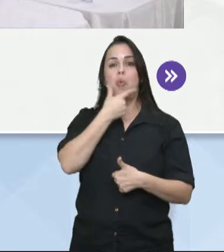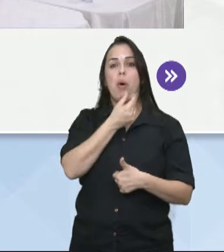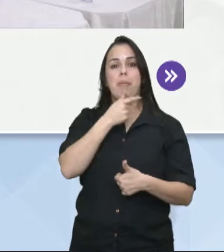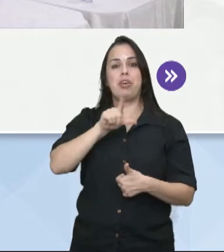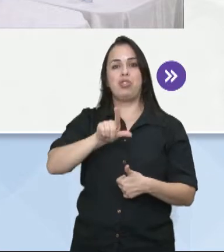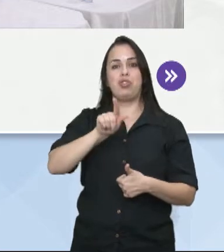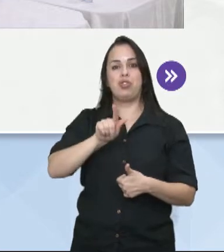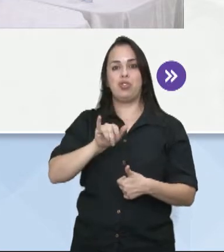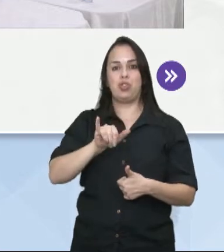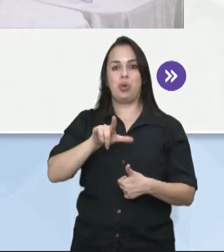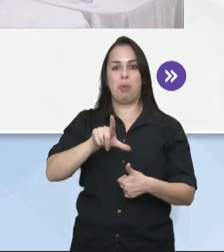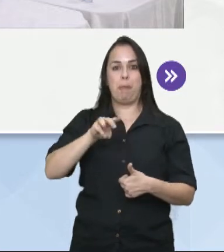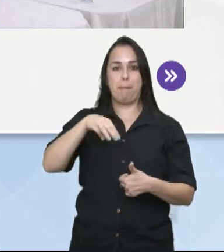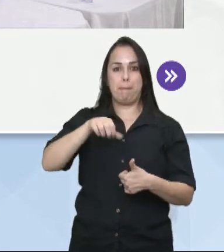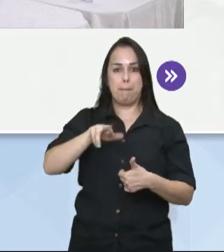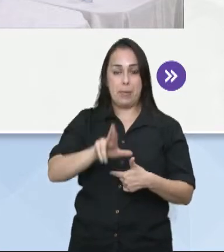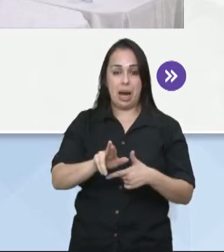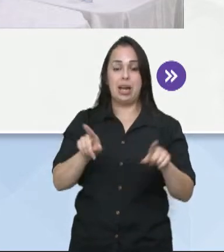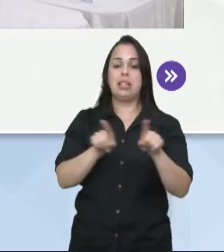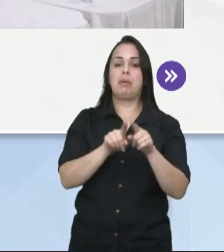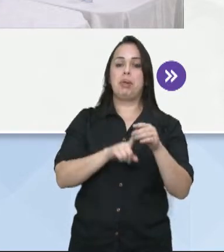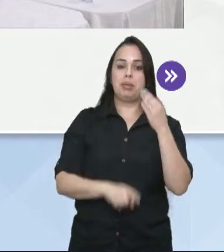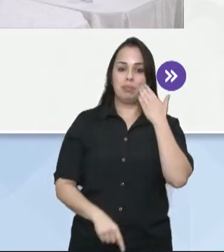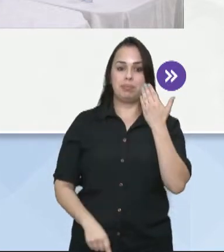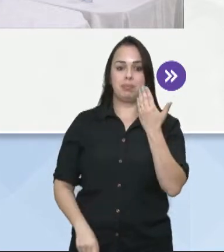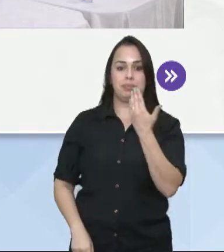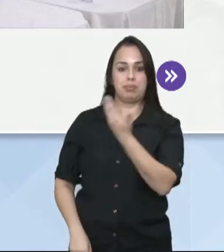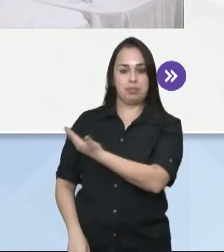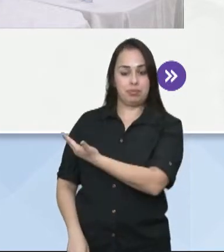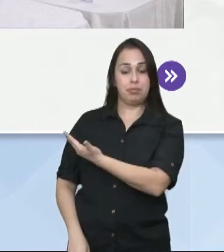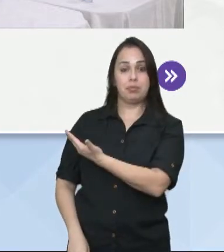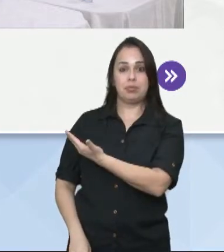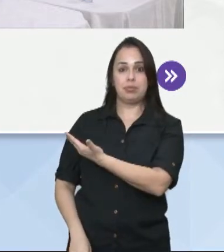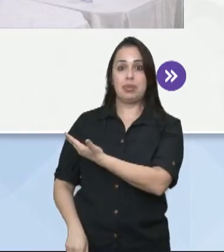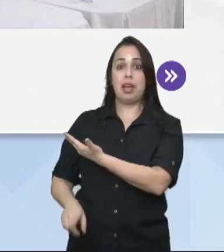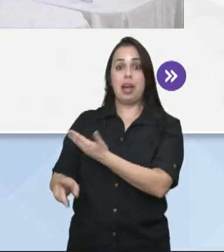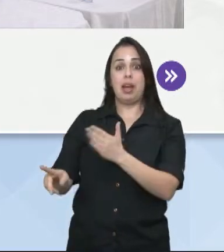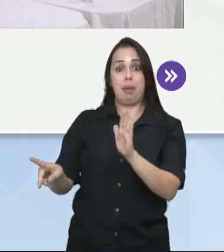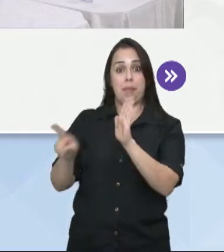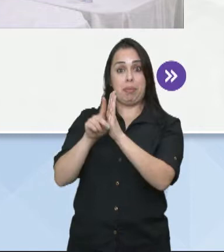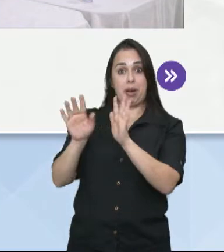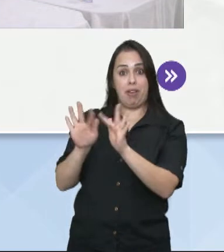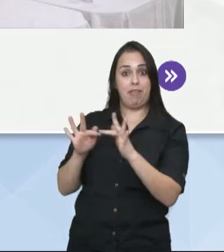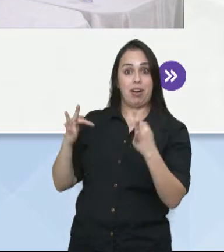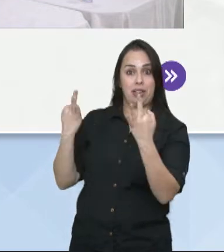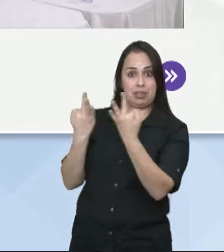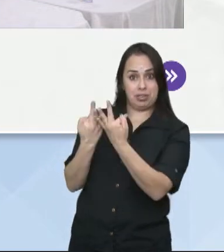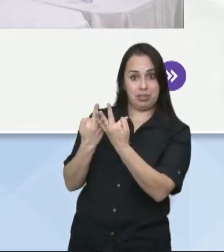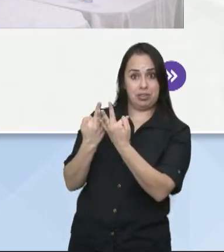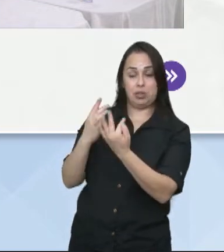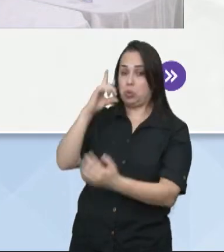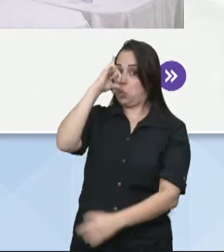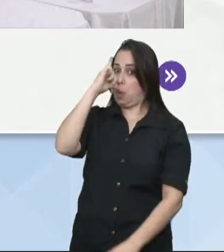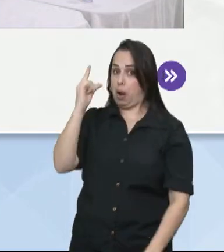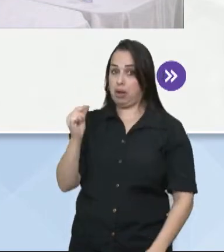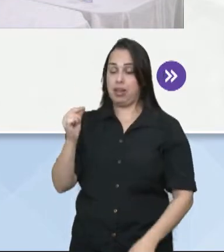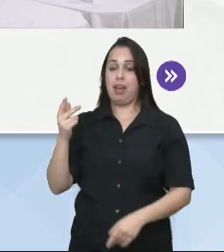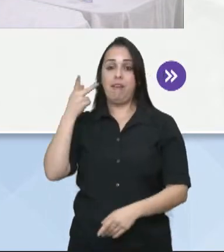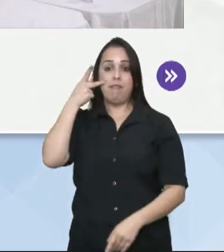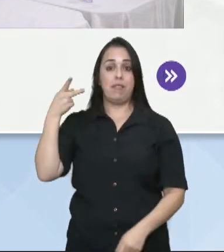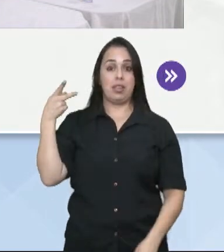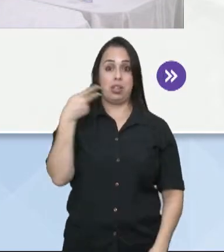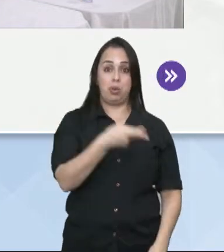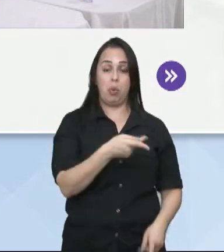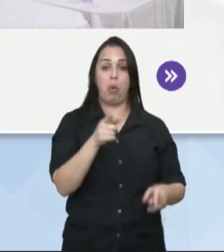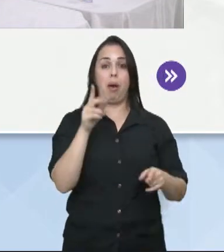primeira foto são os familiares do Alckmin, que foram até de Pindamonhangaba até